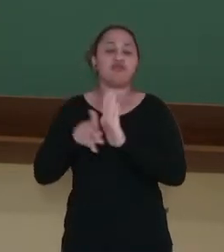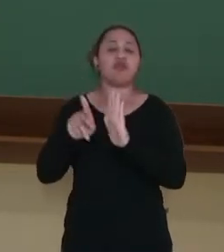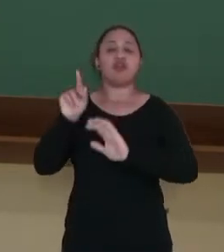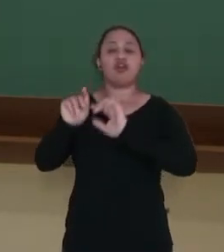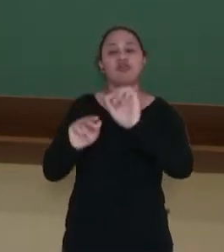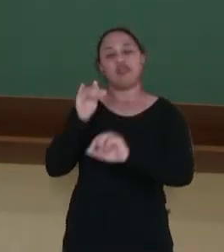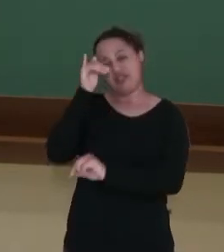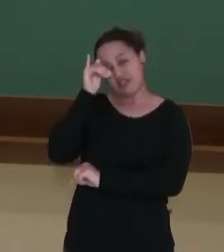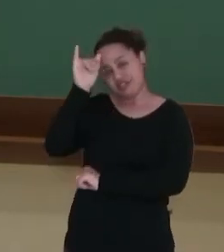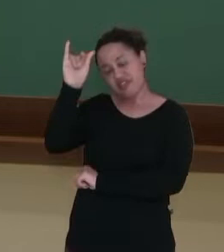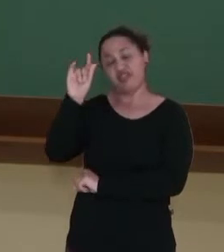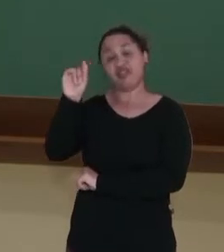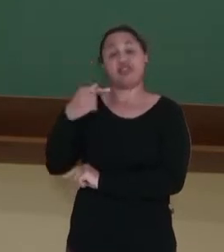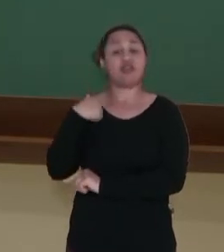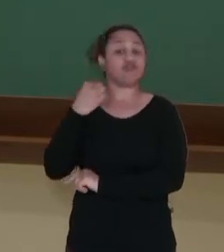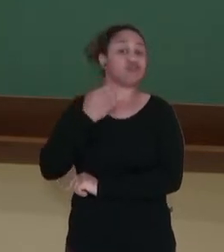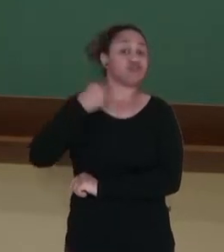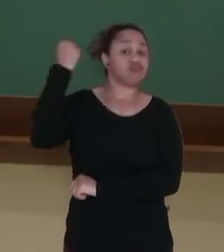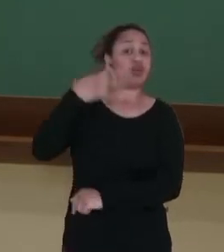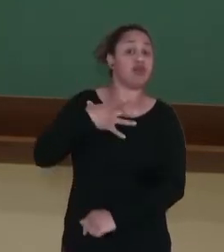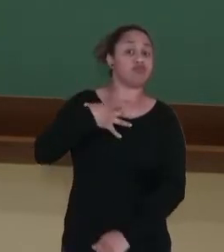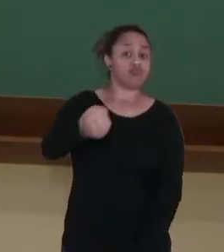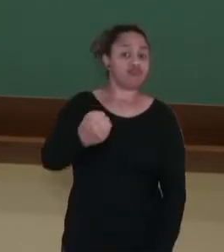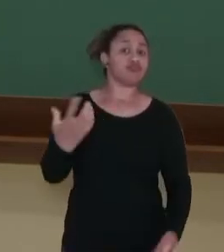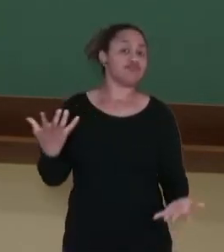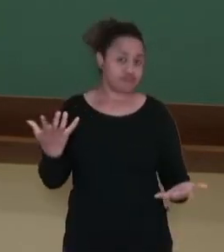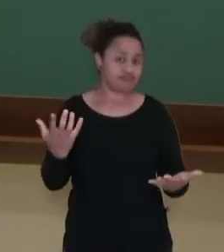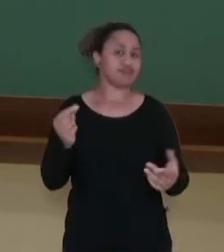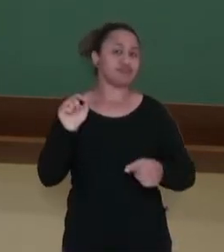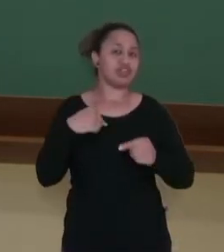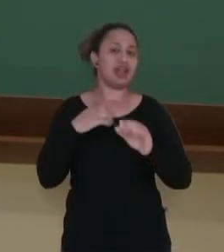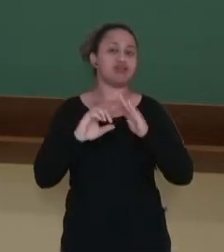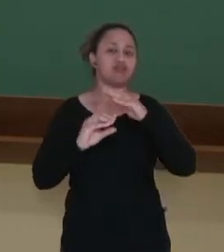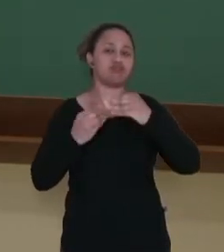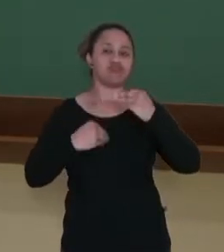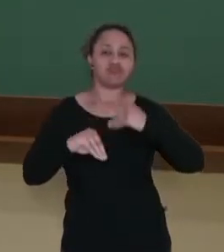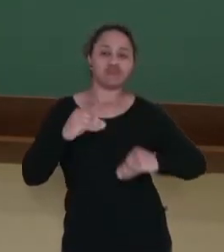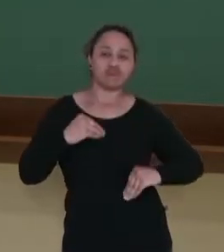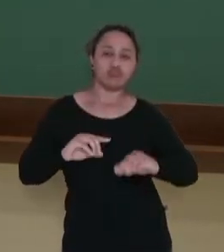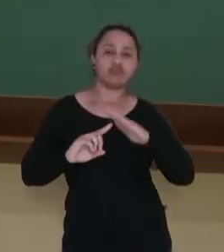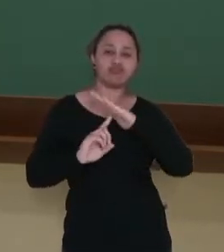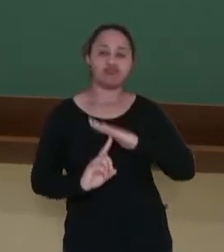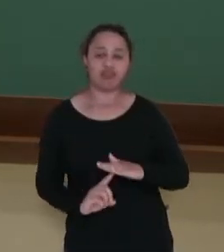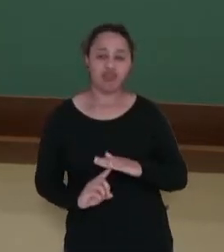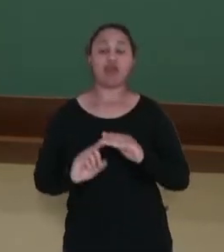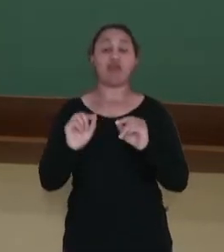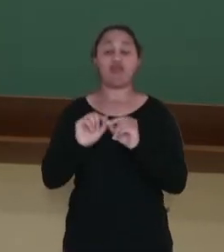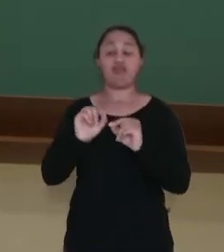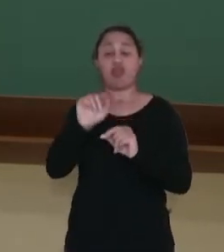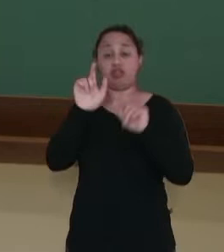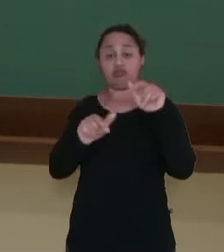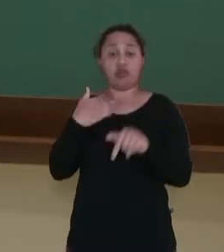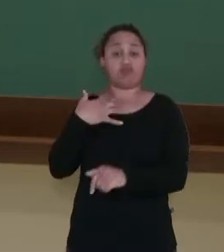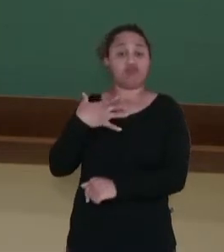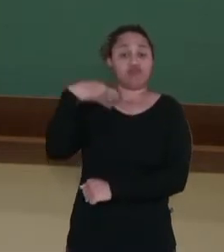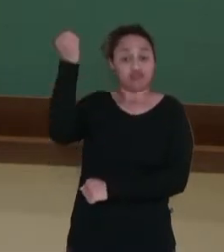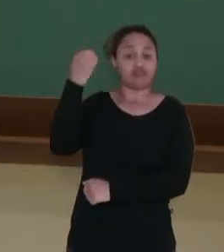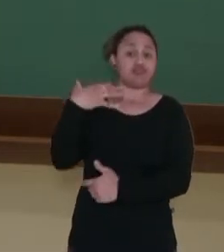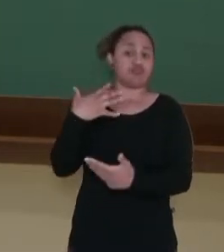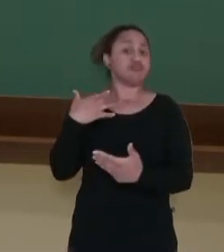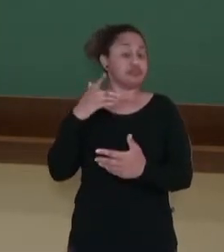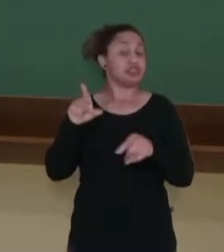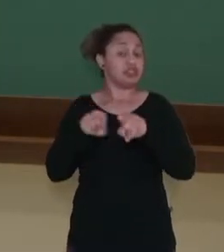prevenção com relação ao suicídio, né? A depressão que leva ao suicídio. Então, campanha também muito importante.